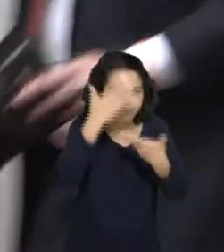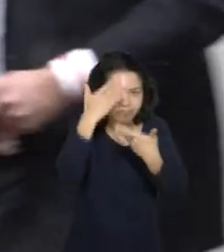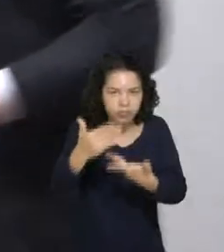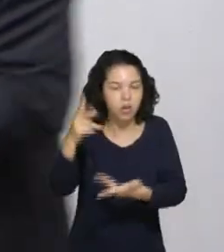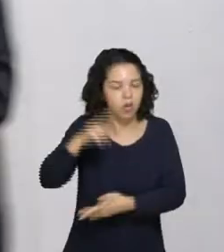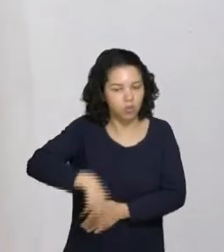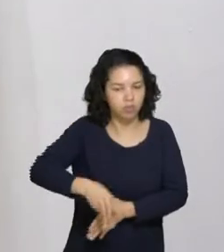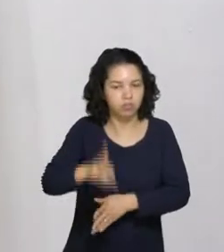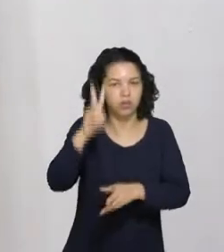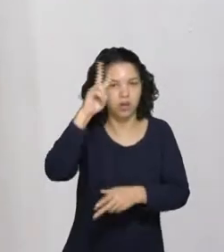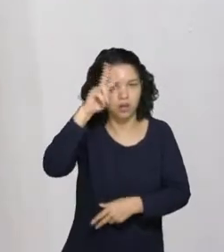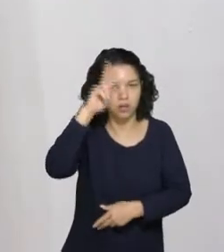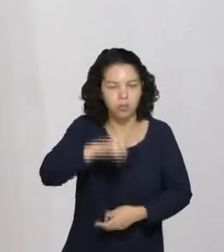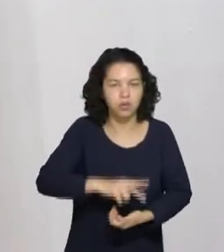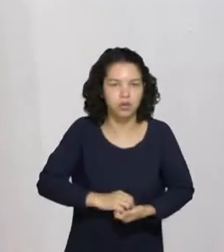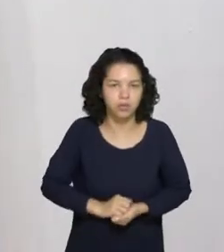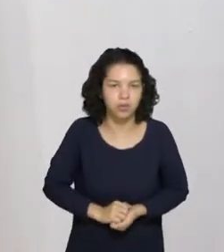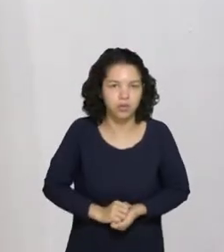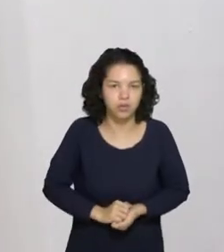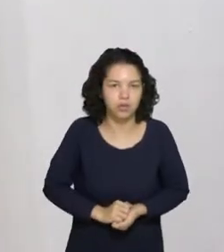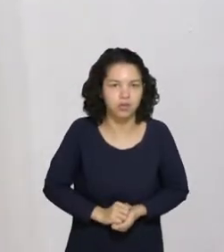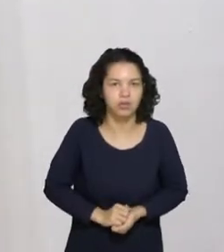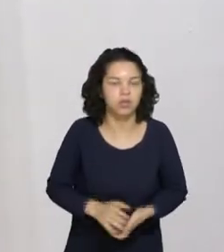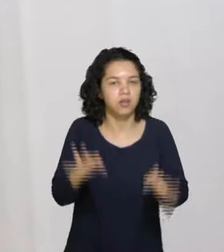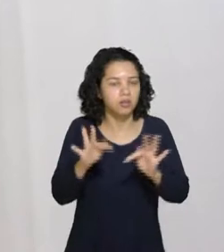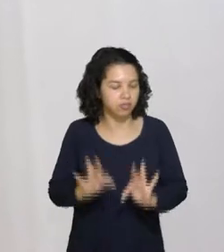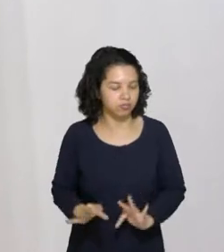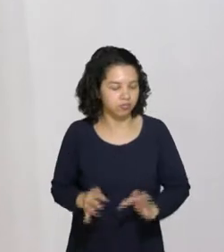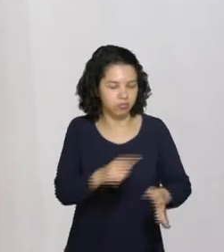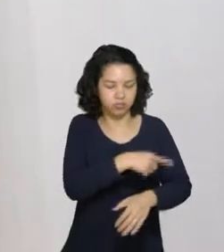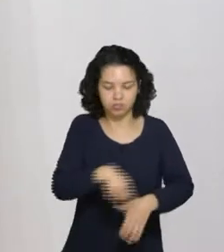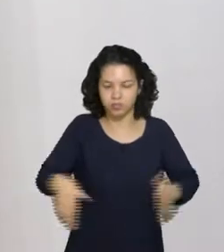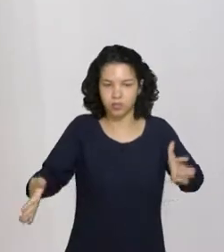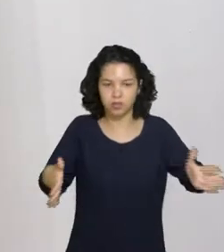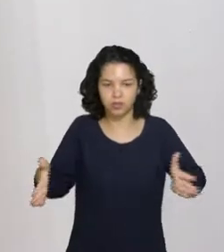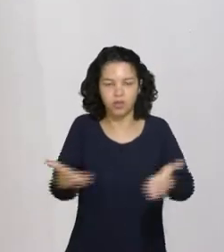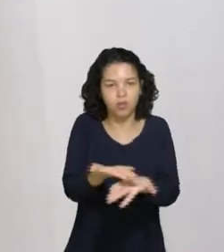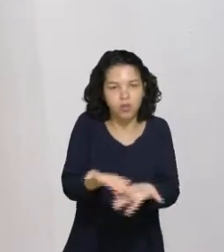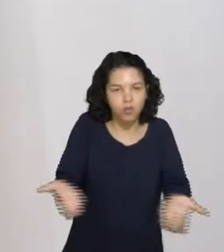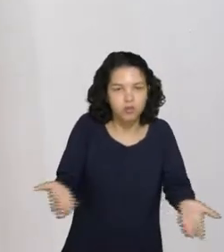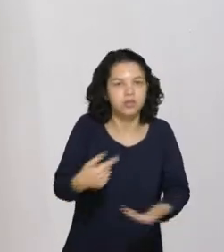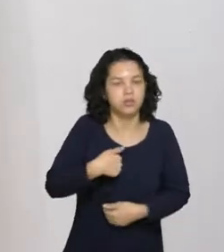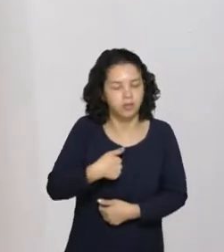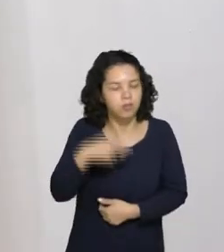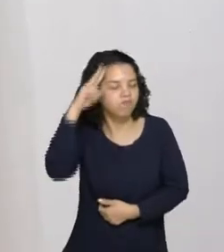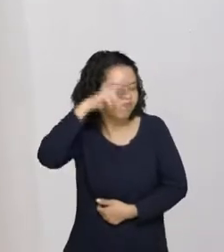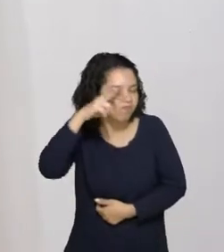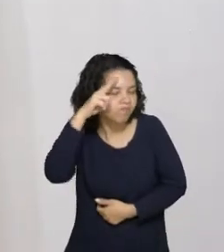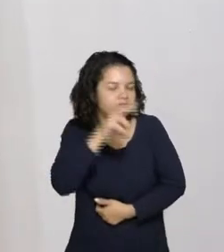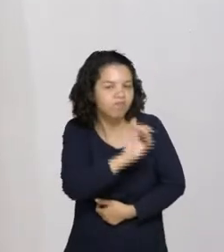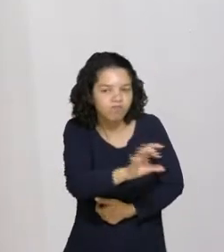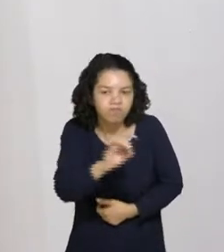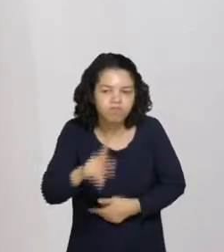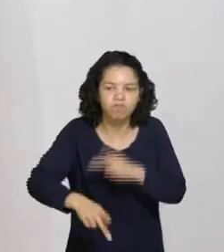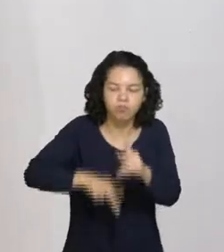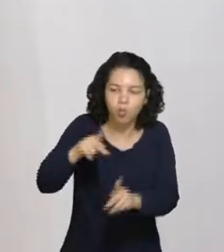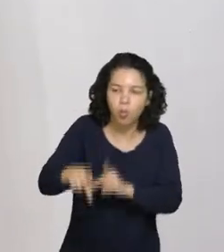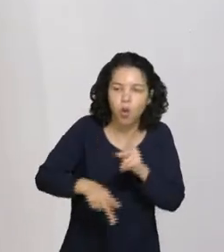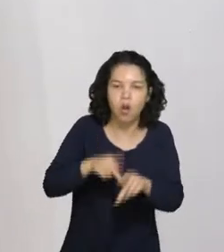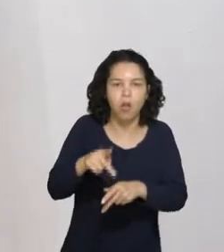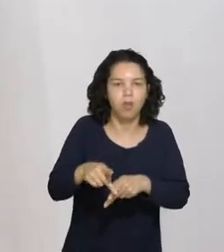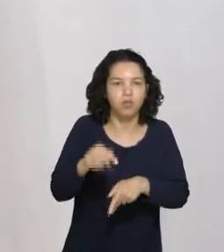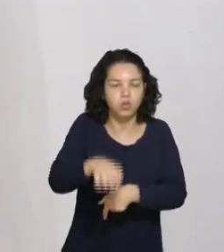lembrar desse momento feliz que eu passei junto com todo esse povo querido, todos os deputados e toda a população. Agradecer ao povo do